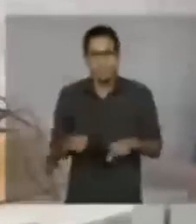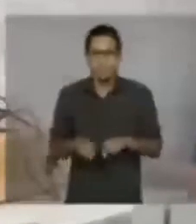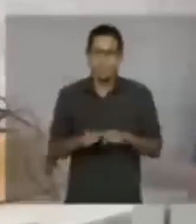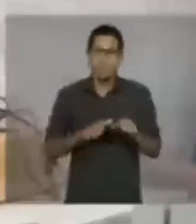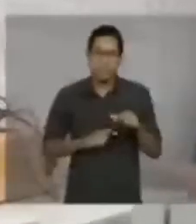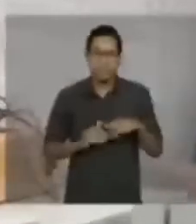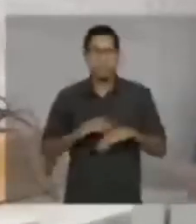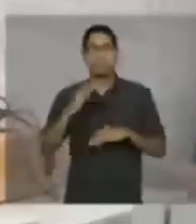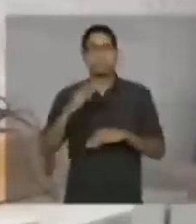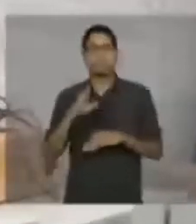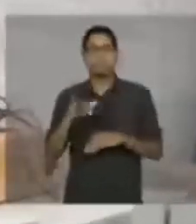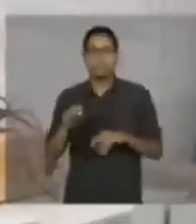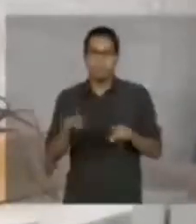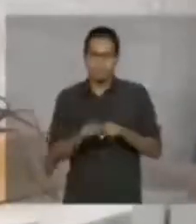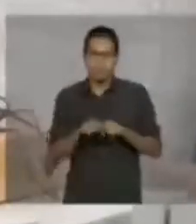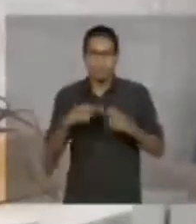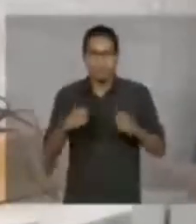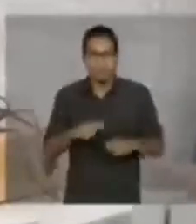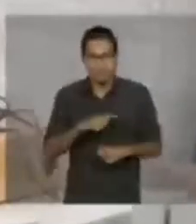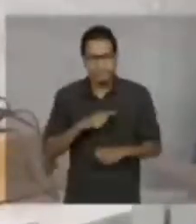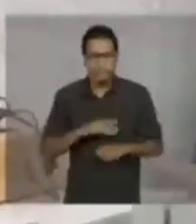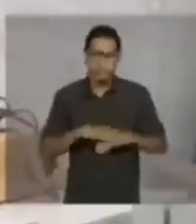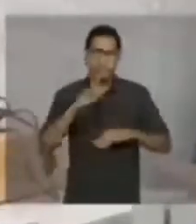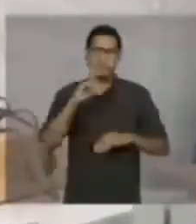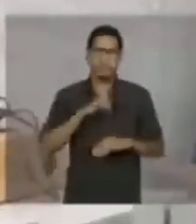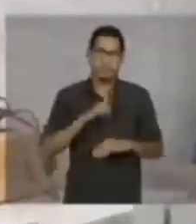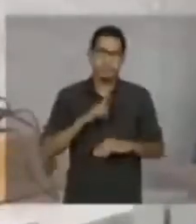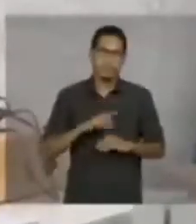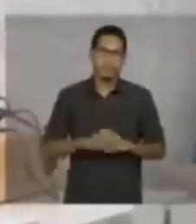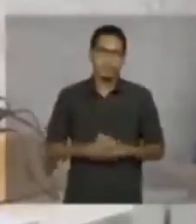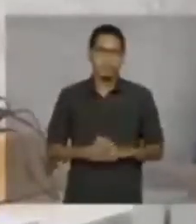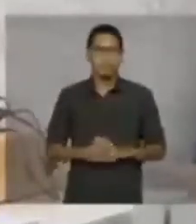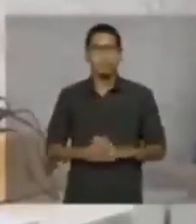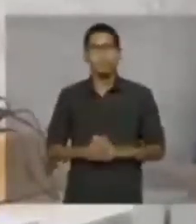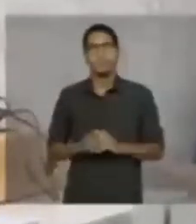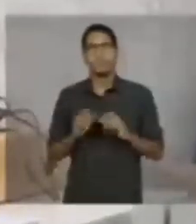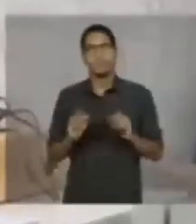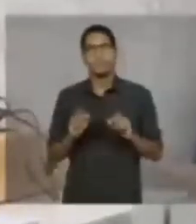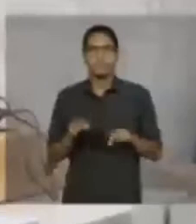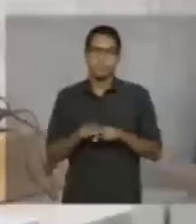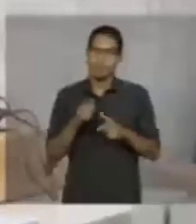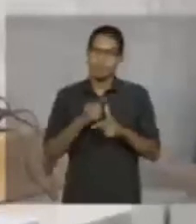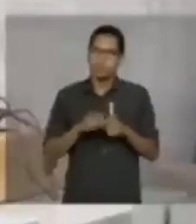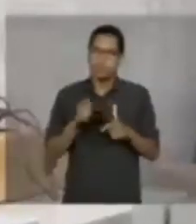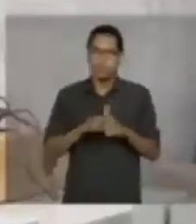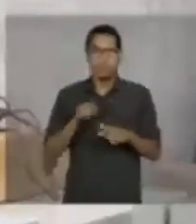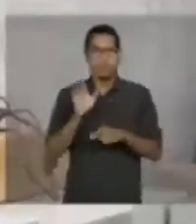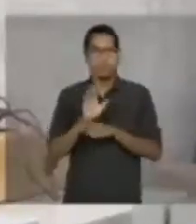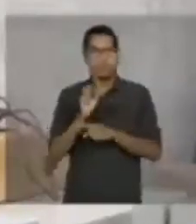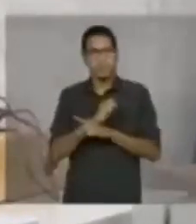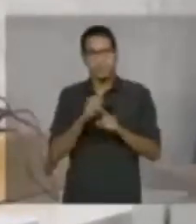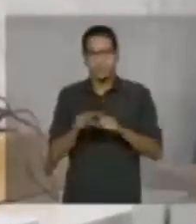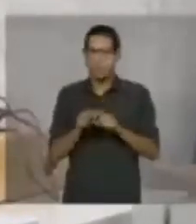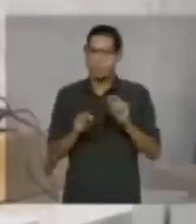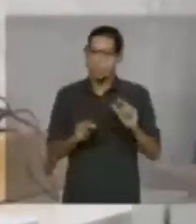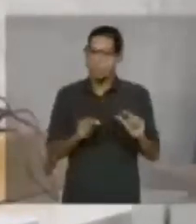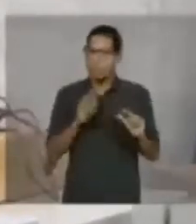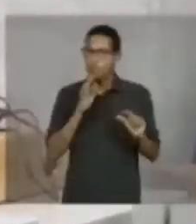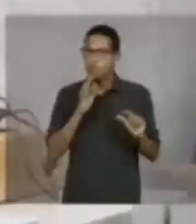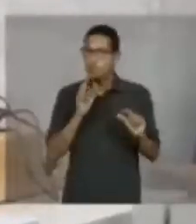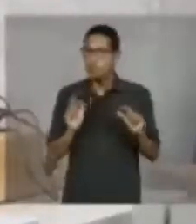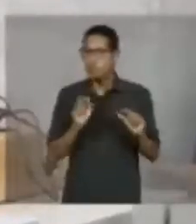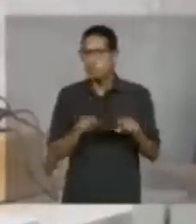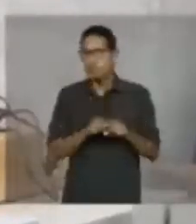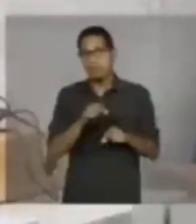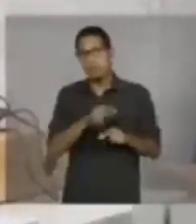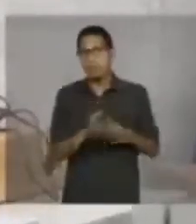mais CRAS, precisaria ter mais... tem um programa de assistência que é pouquíssimo conhecido e que é maravilhoso, que é o fornecimento